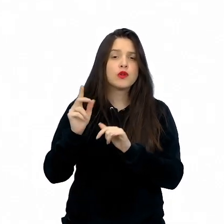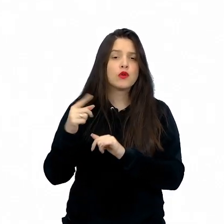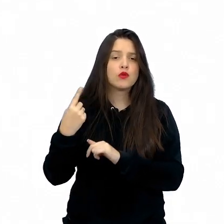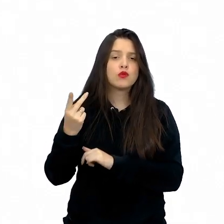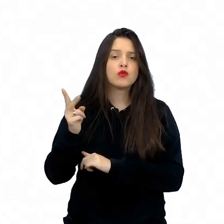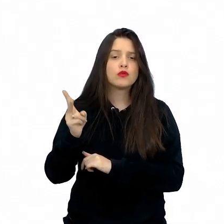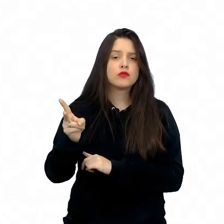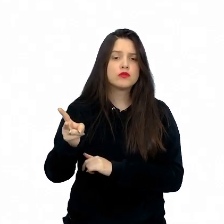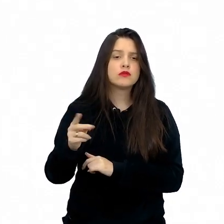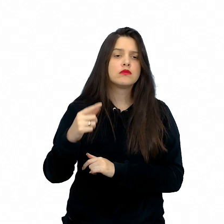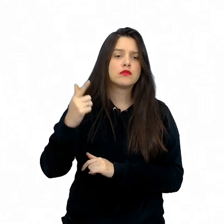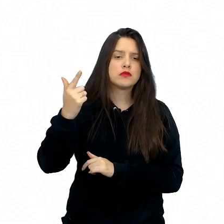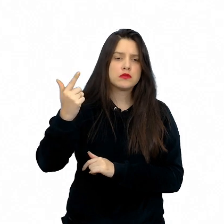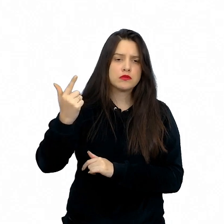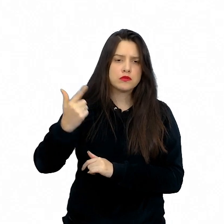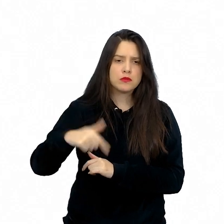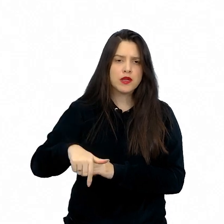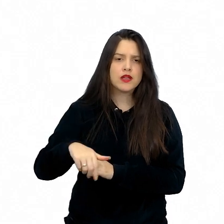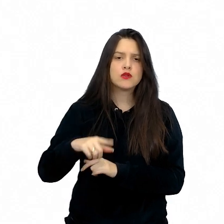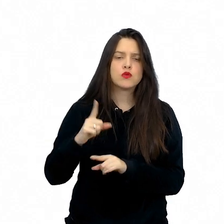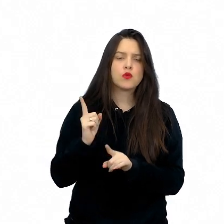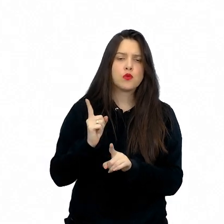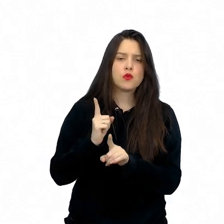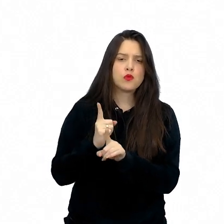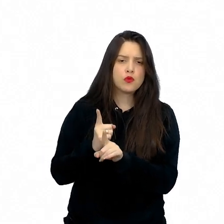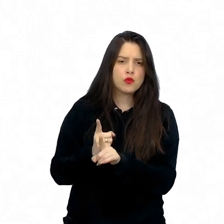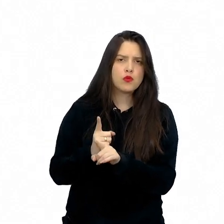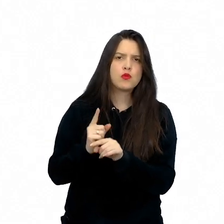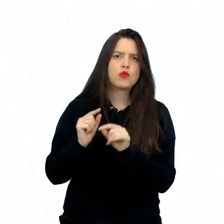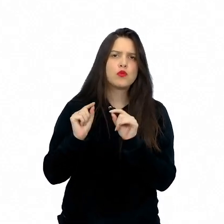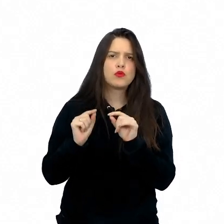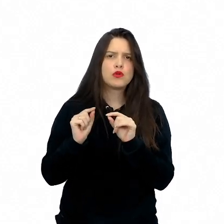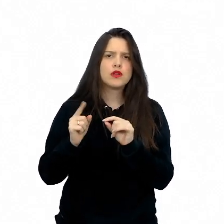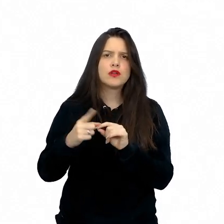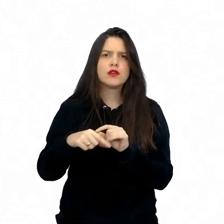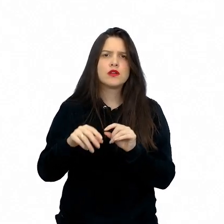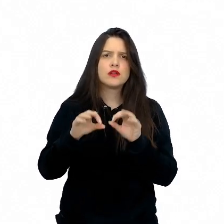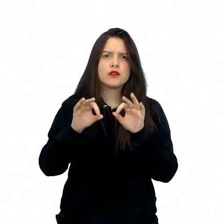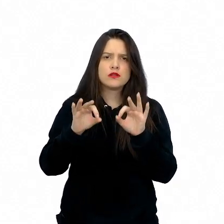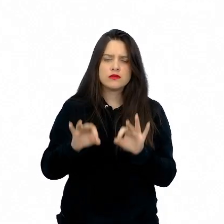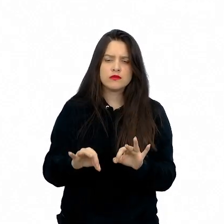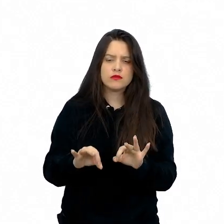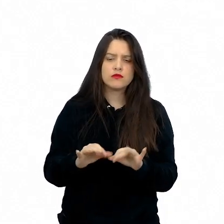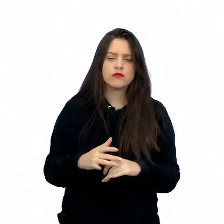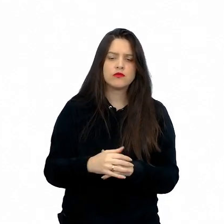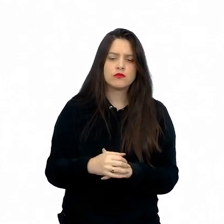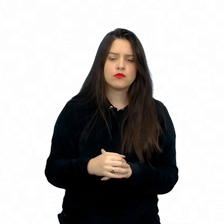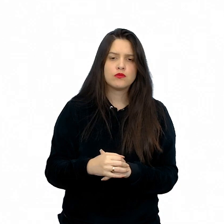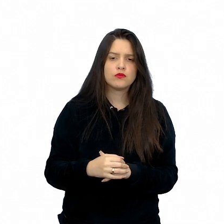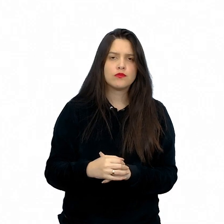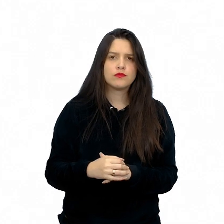aí, a gente fez mais um recorte para que seja esse